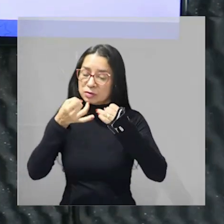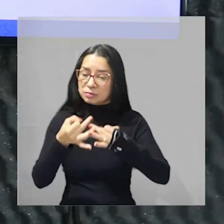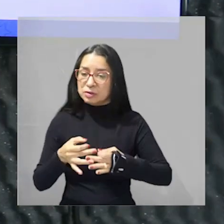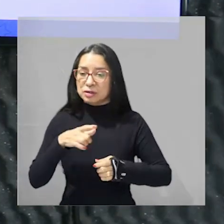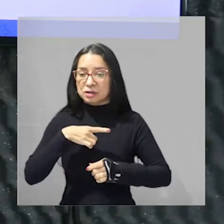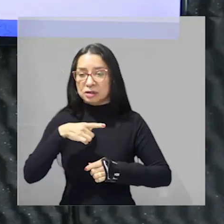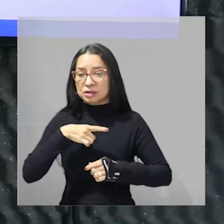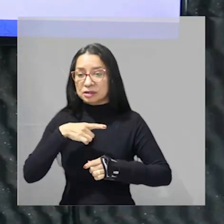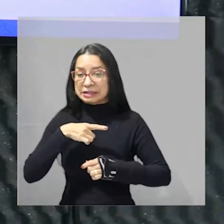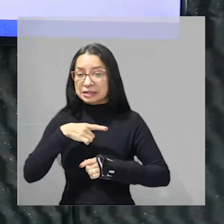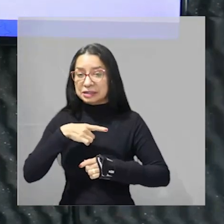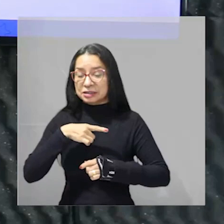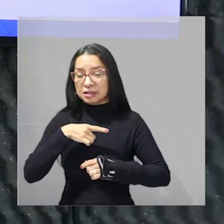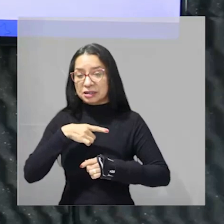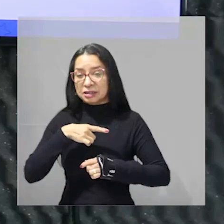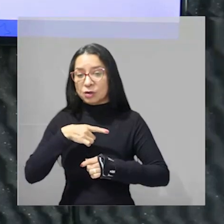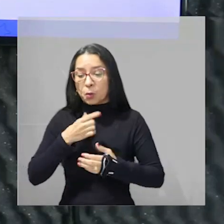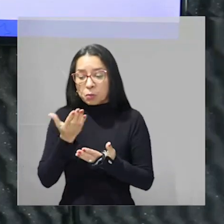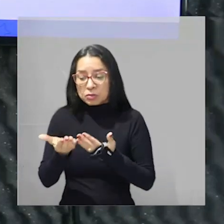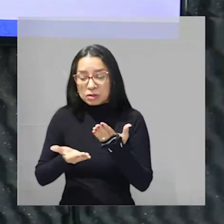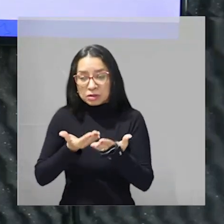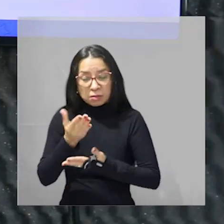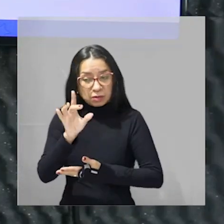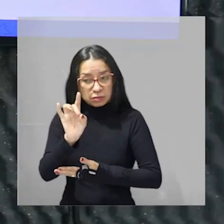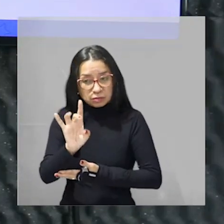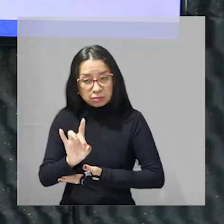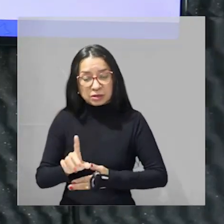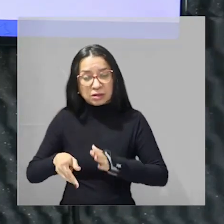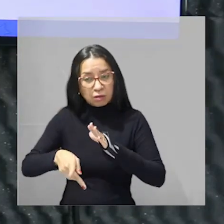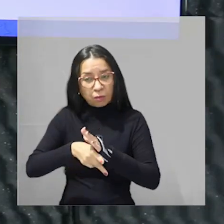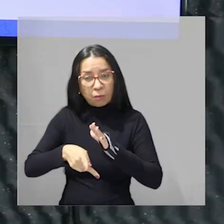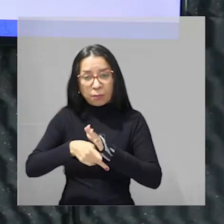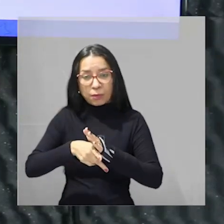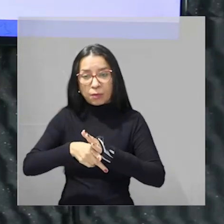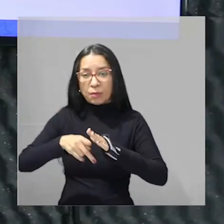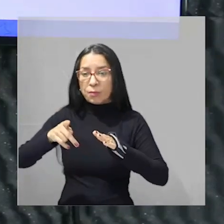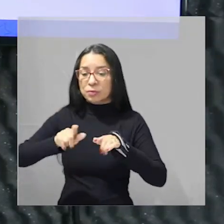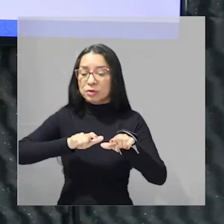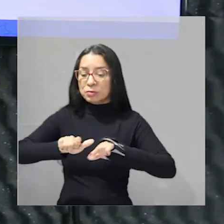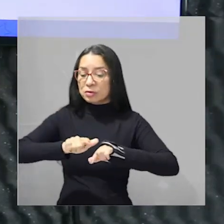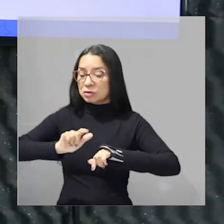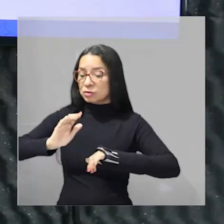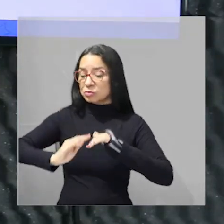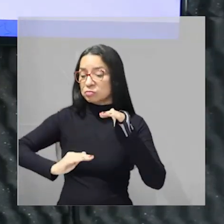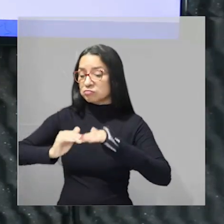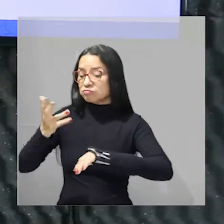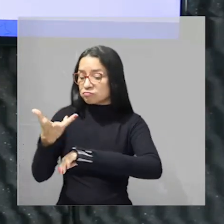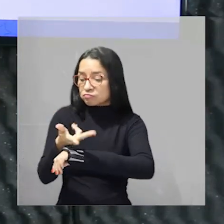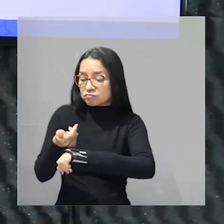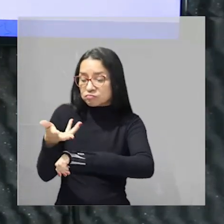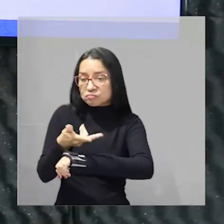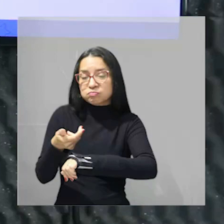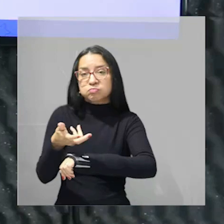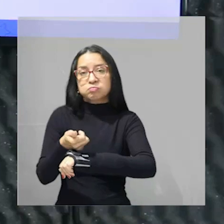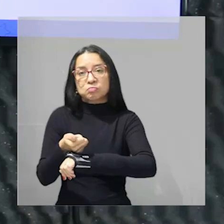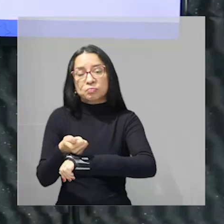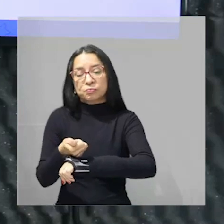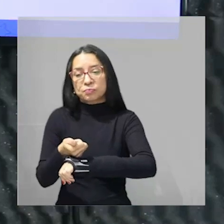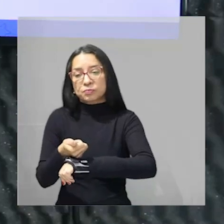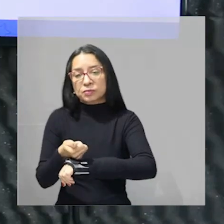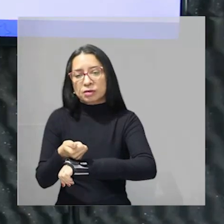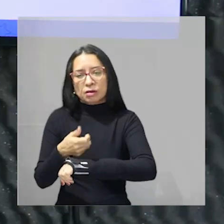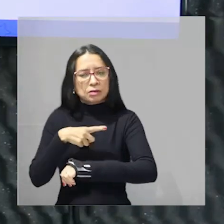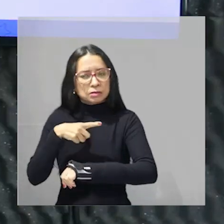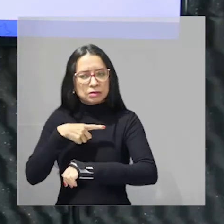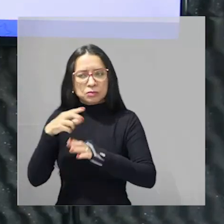qualificada, né? E ele, inclusive, deixa muito claro nesse texto que essa mão de obra muito qualificada, ela não vai seguir as regras normais